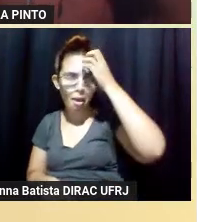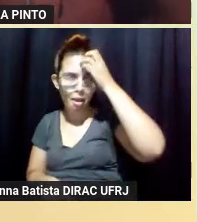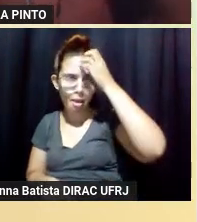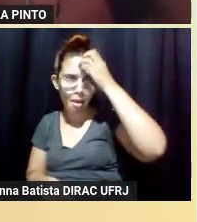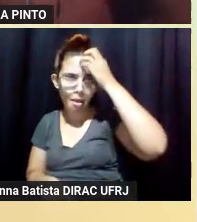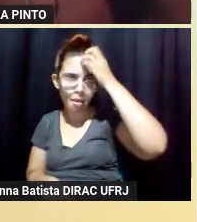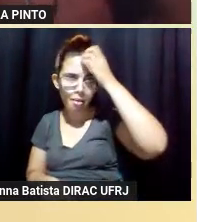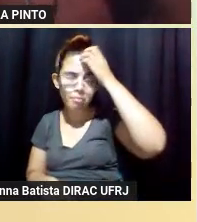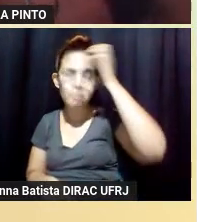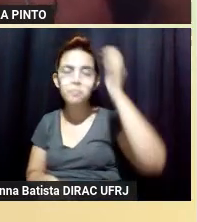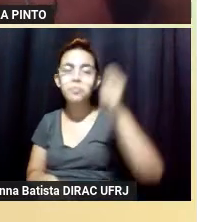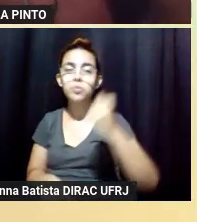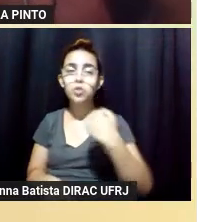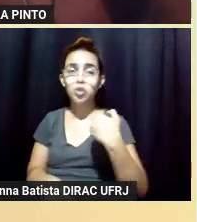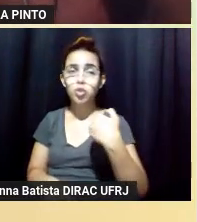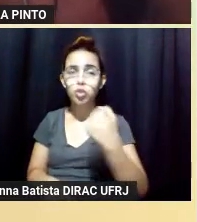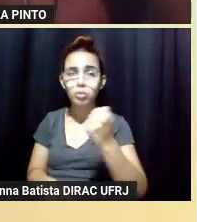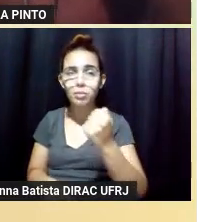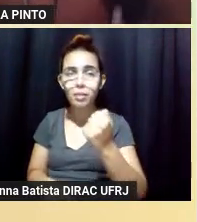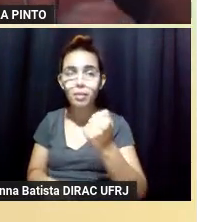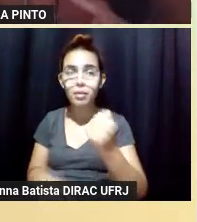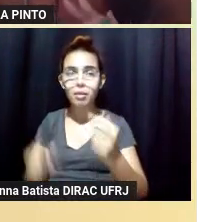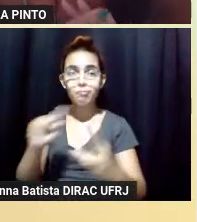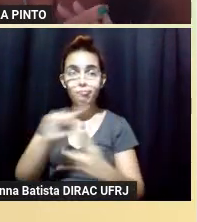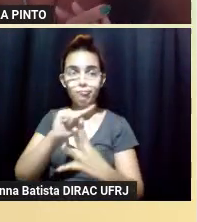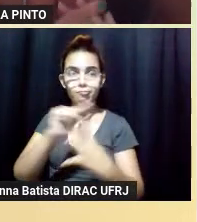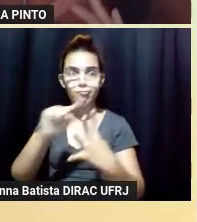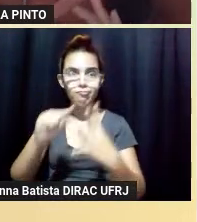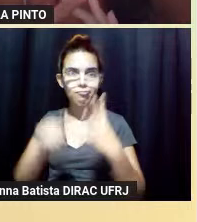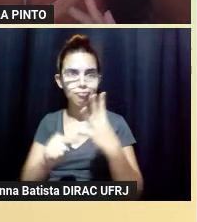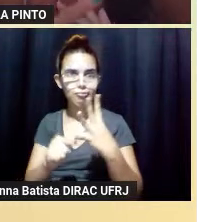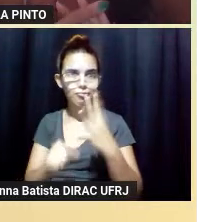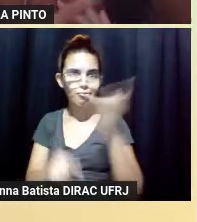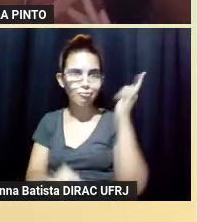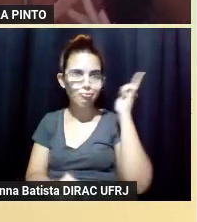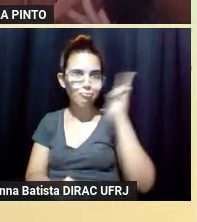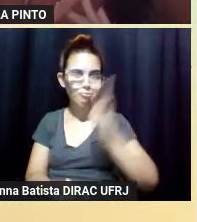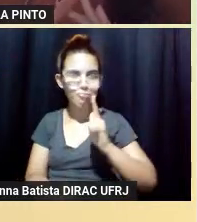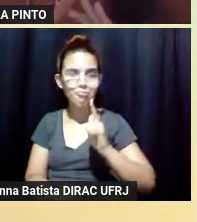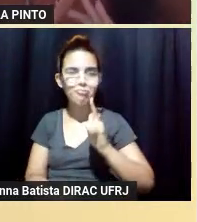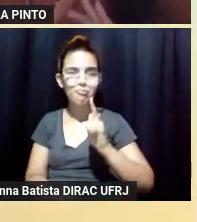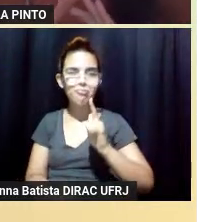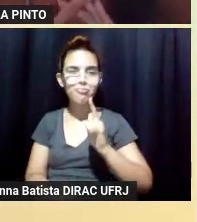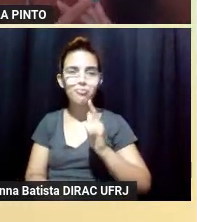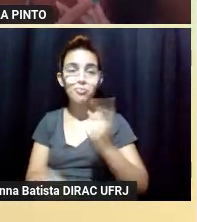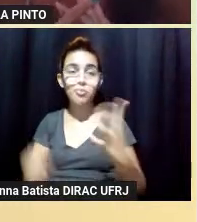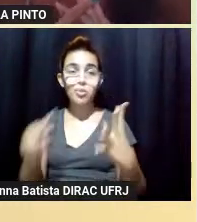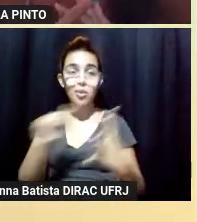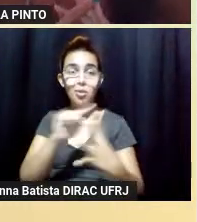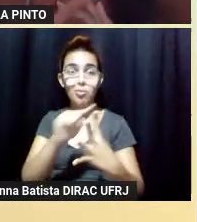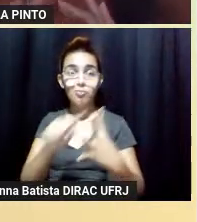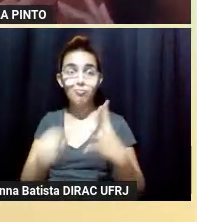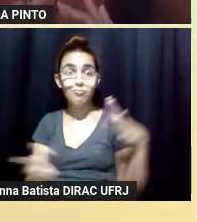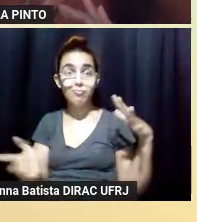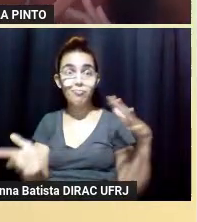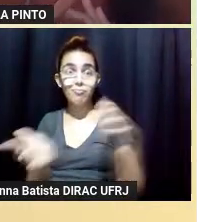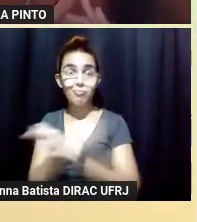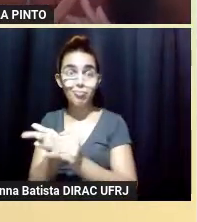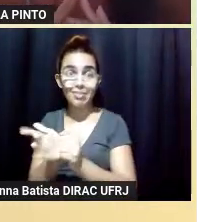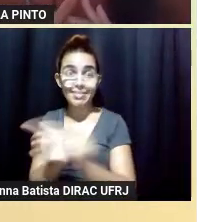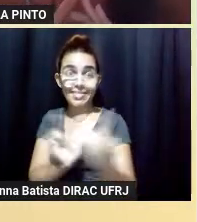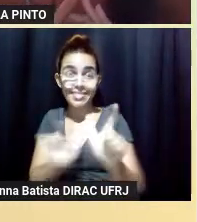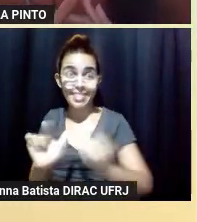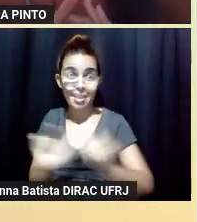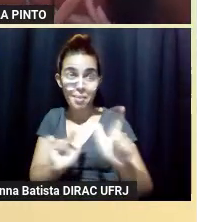loucamente, eu assumi as 4 matrículas, né? Eu continuei com as 2 matrículas que eu já tinha na SEDUC do Rio e